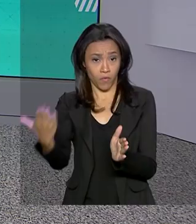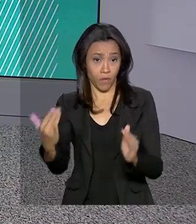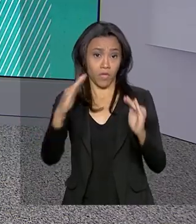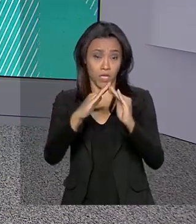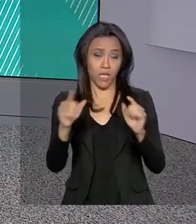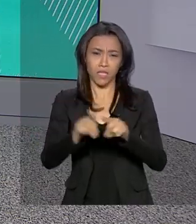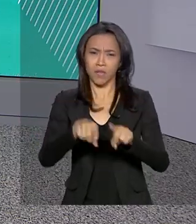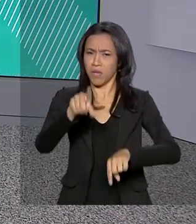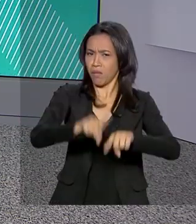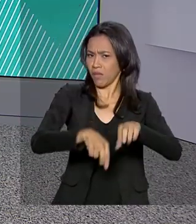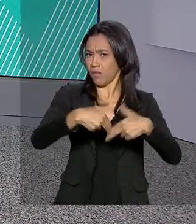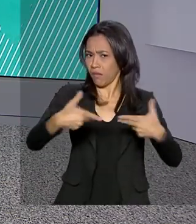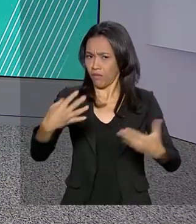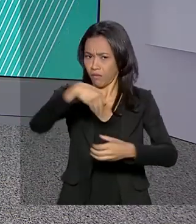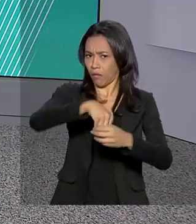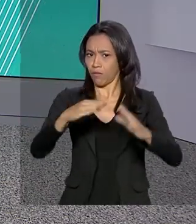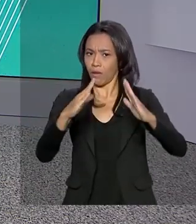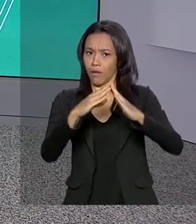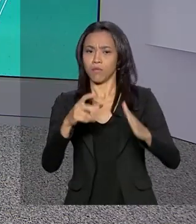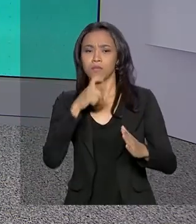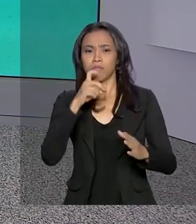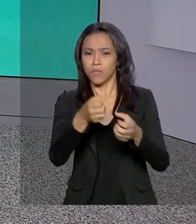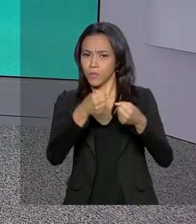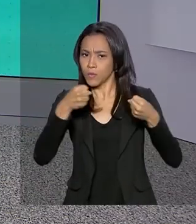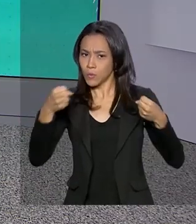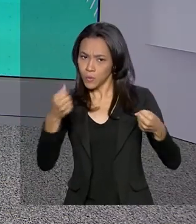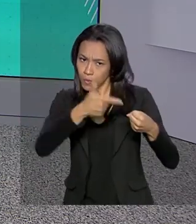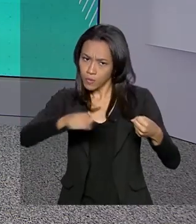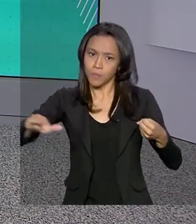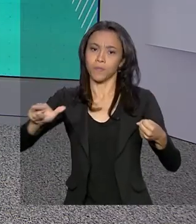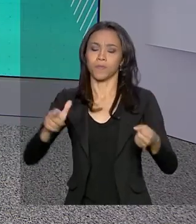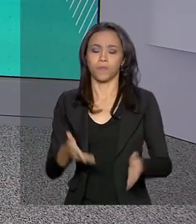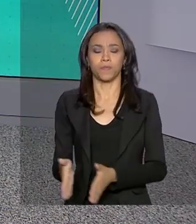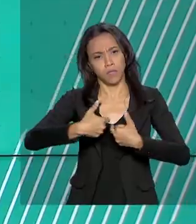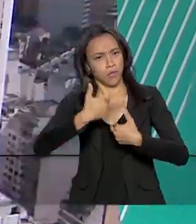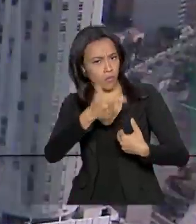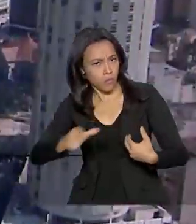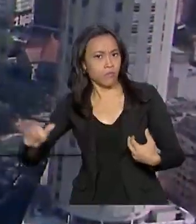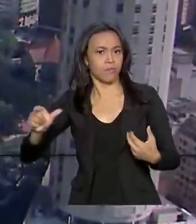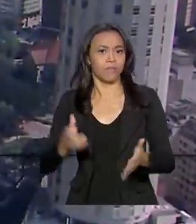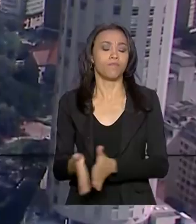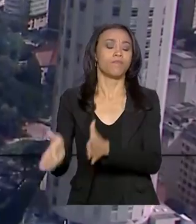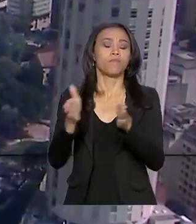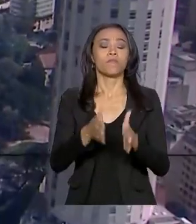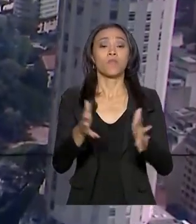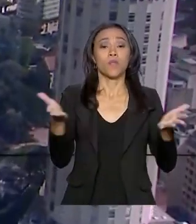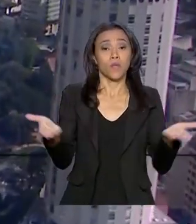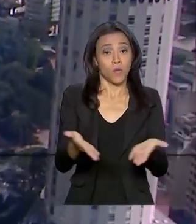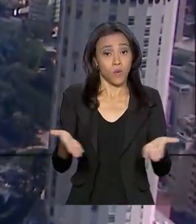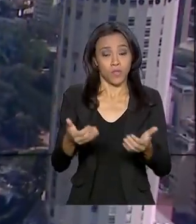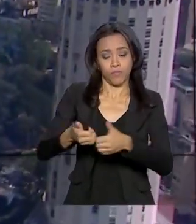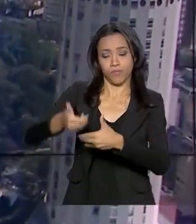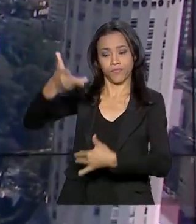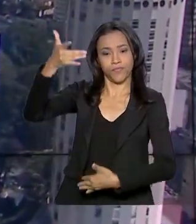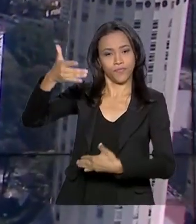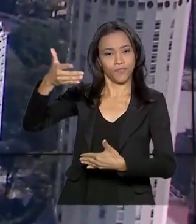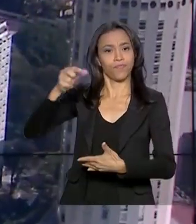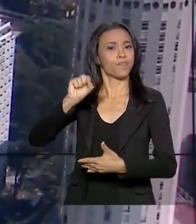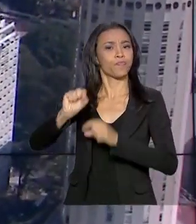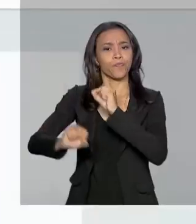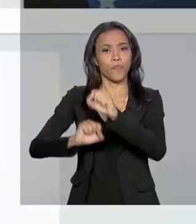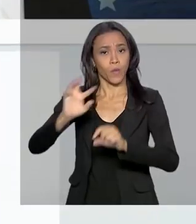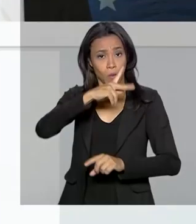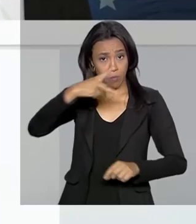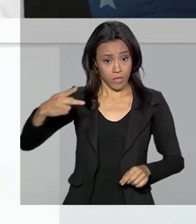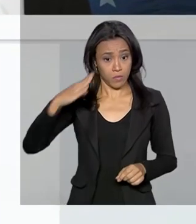e artigos de residência como eletrodomésticos e equipamentos. E hoje, pelas redes sociais, o presidente Jair